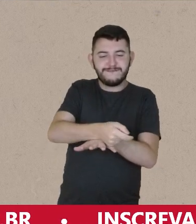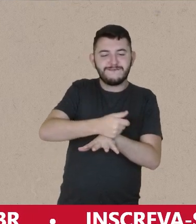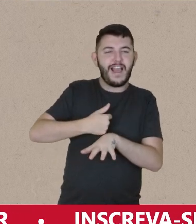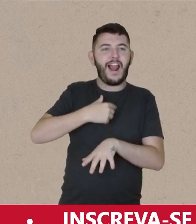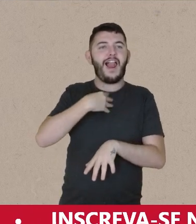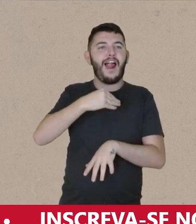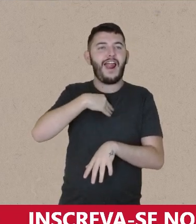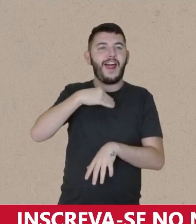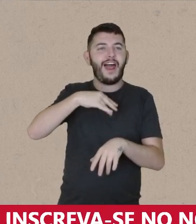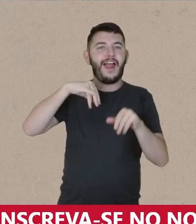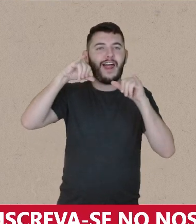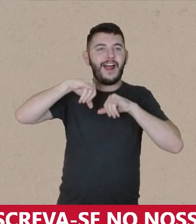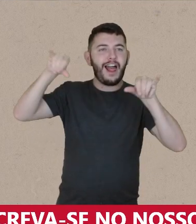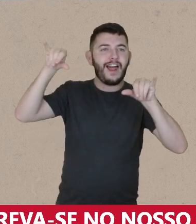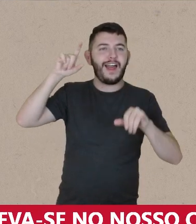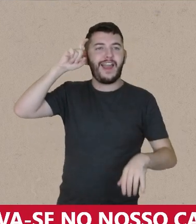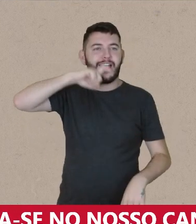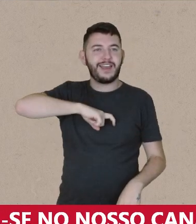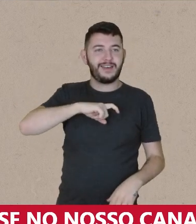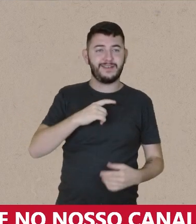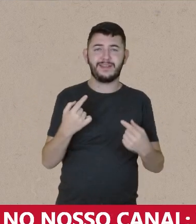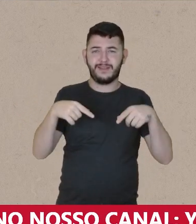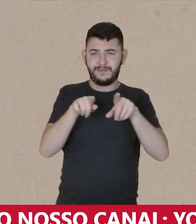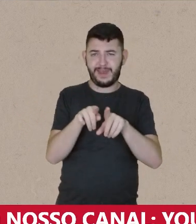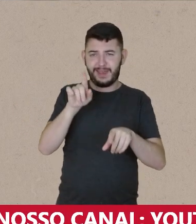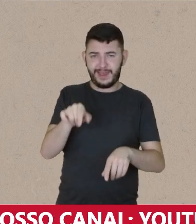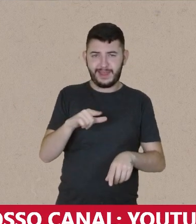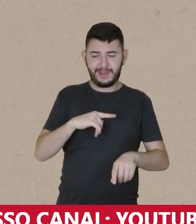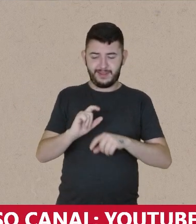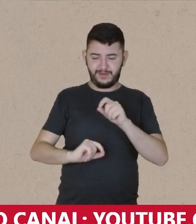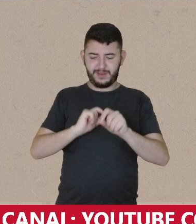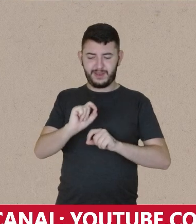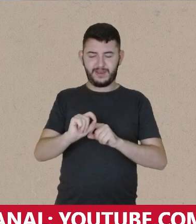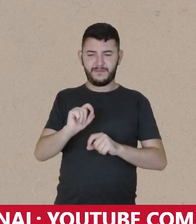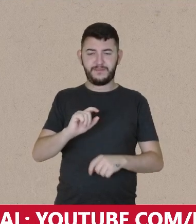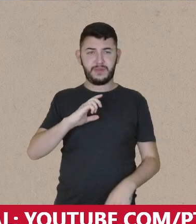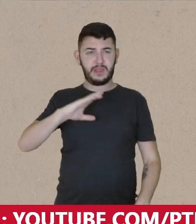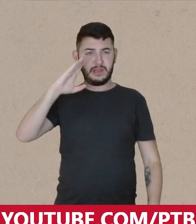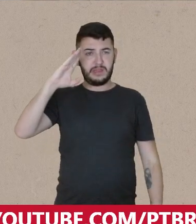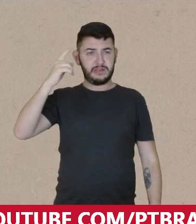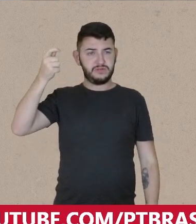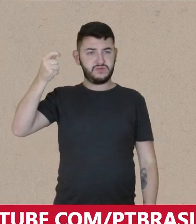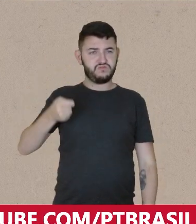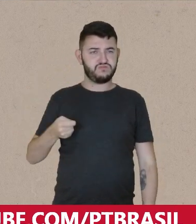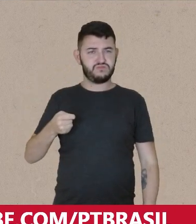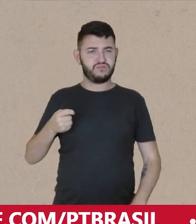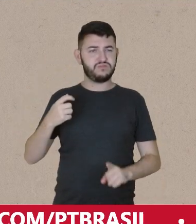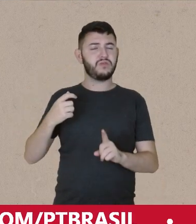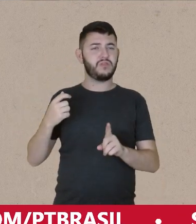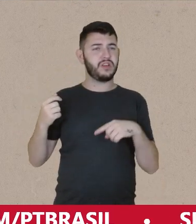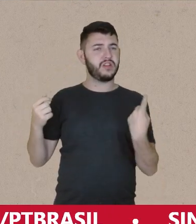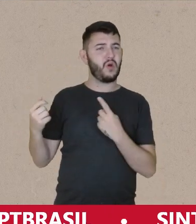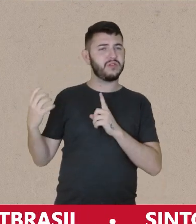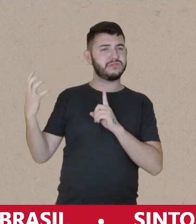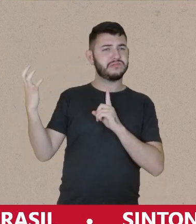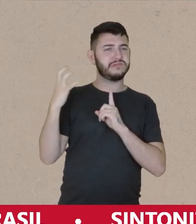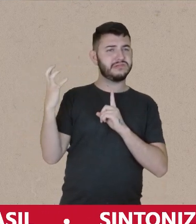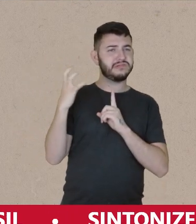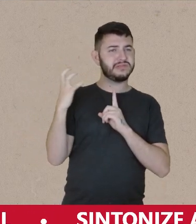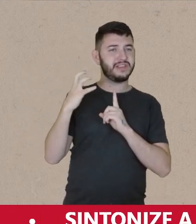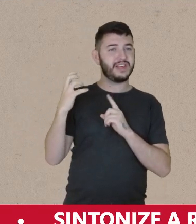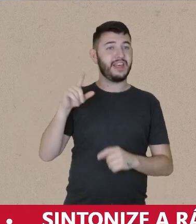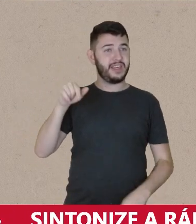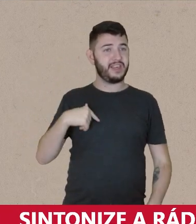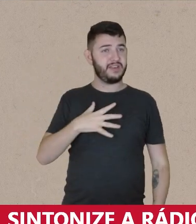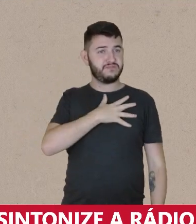GSI, essa tutela, essa sombra da ditadura sobre nós, da militar, que